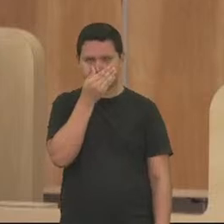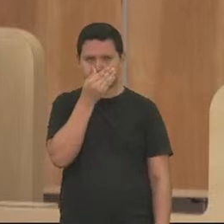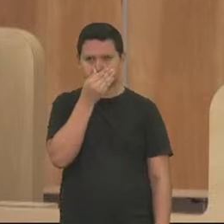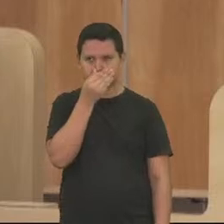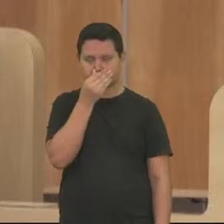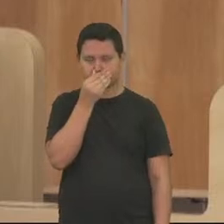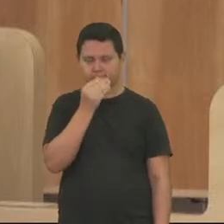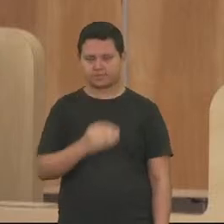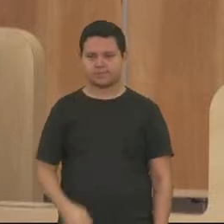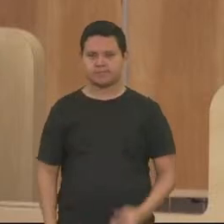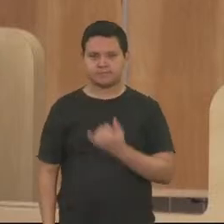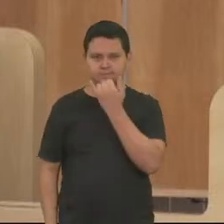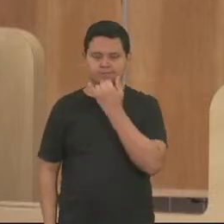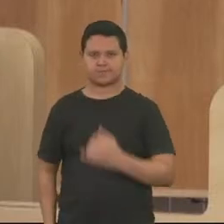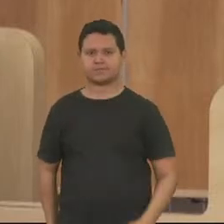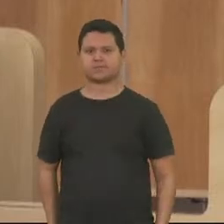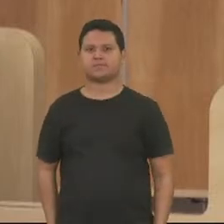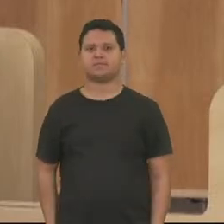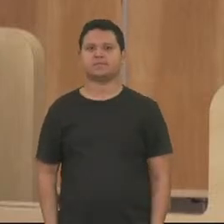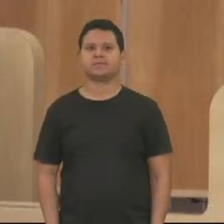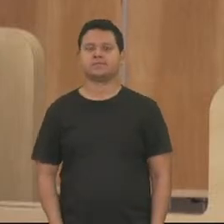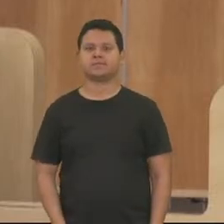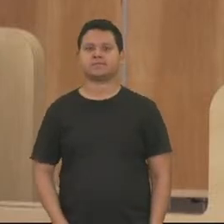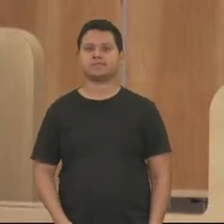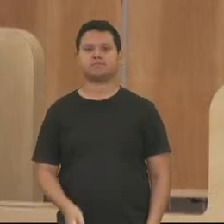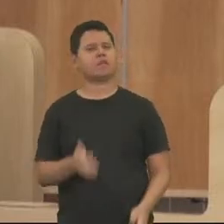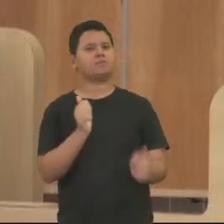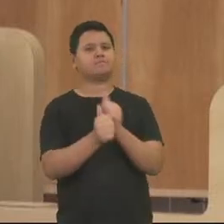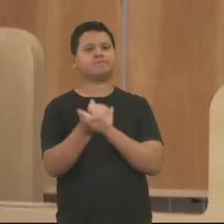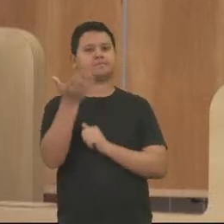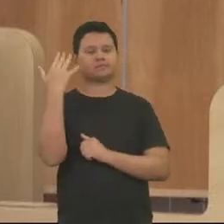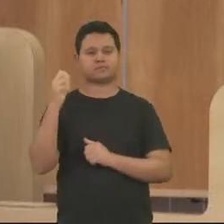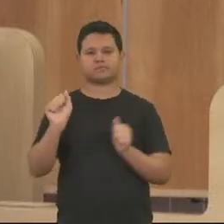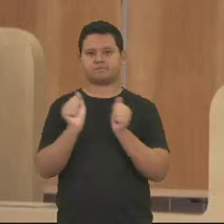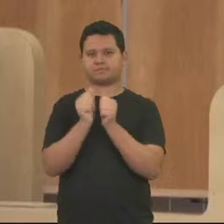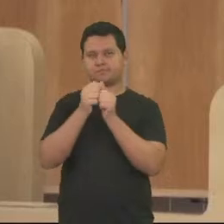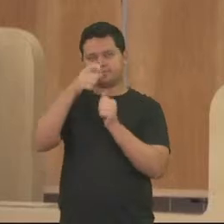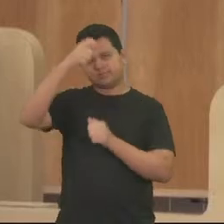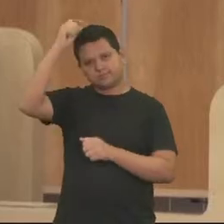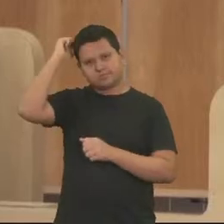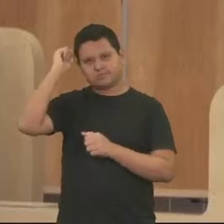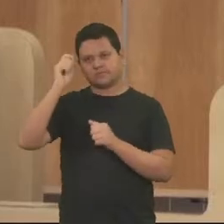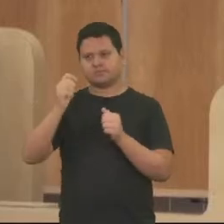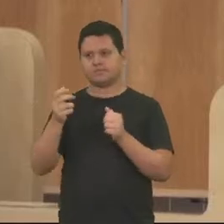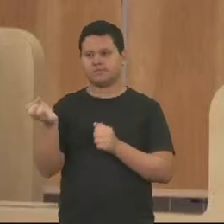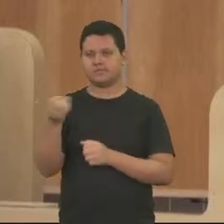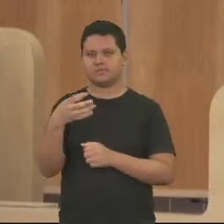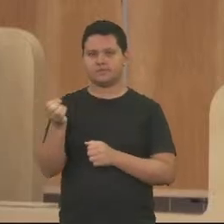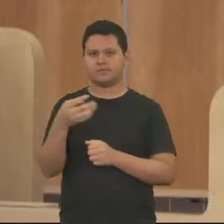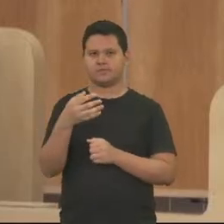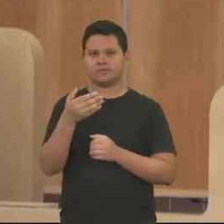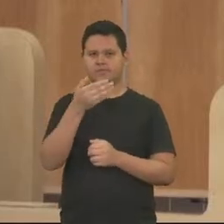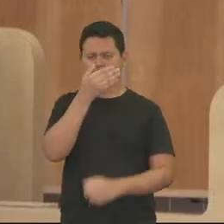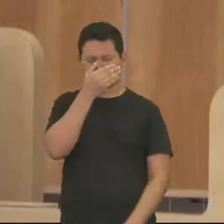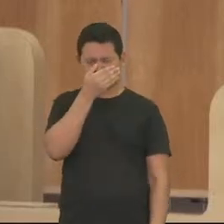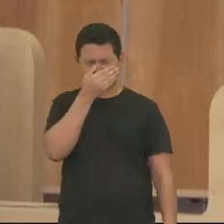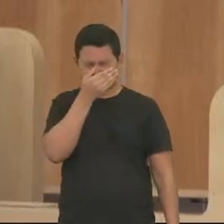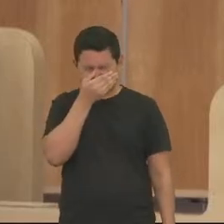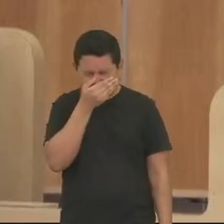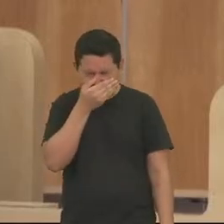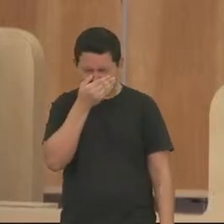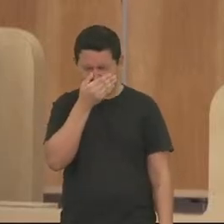de revitalização de alguns campos, contou com o apoio de diversos vereadores, com recursos de fora. A gente